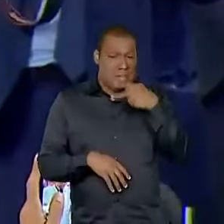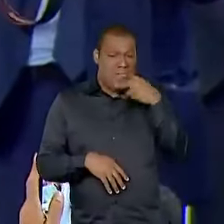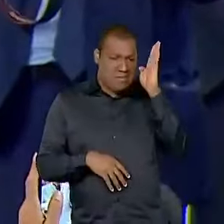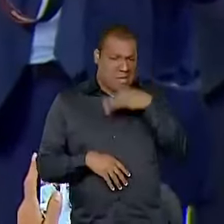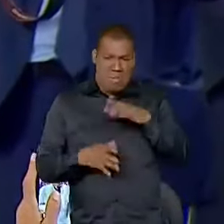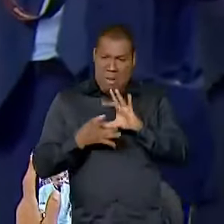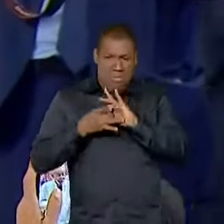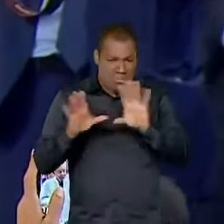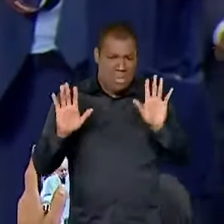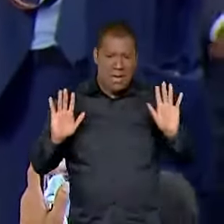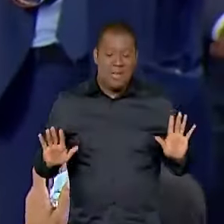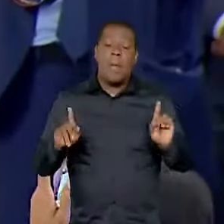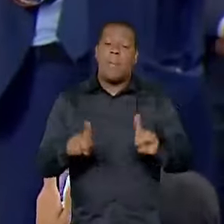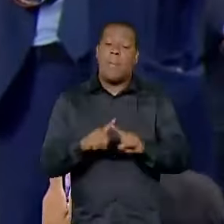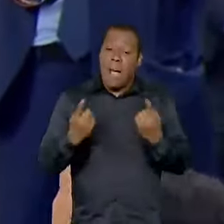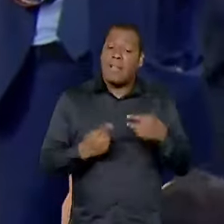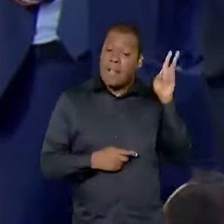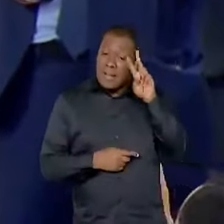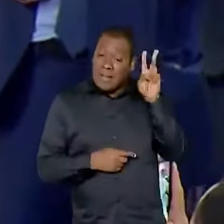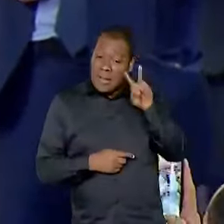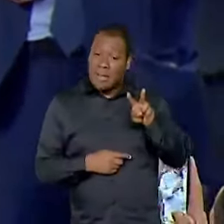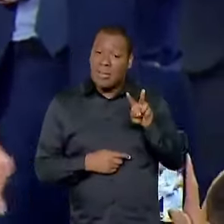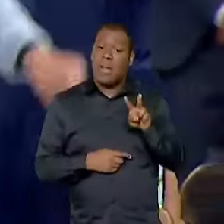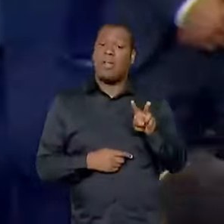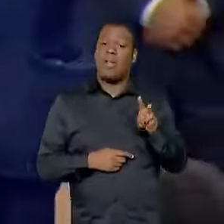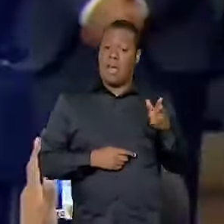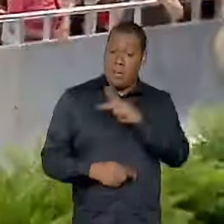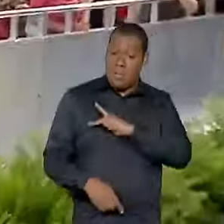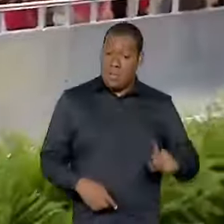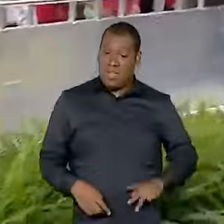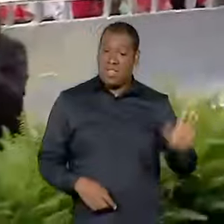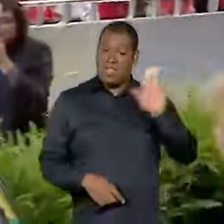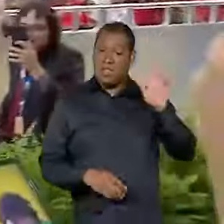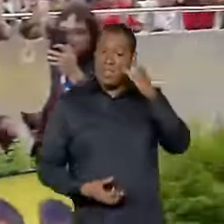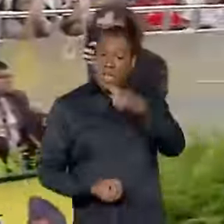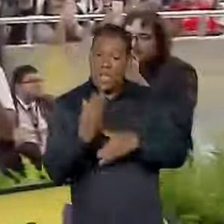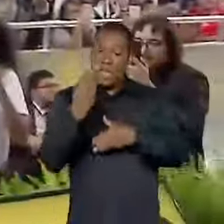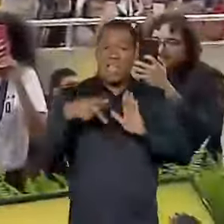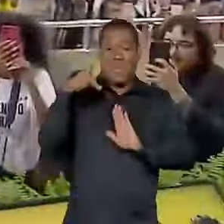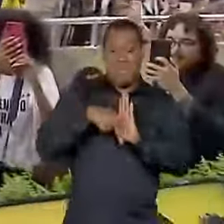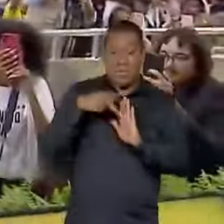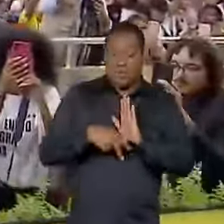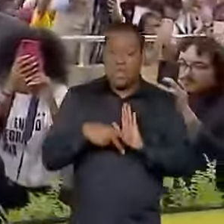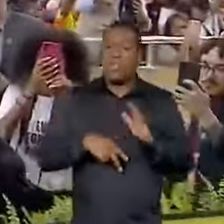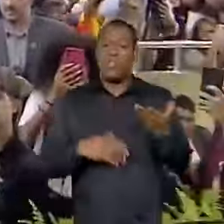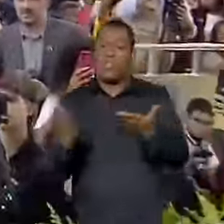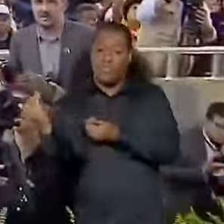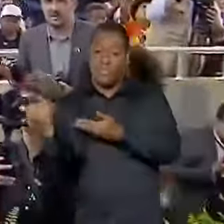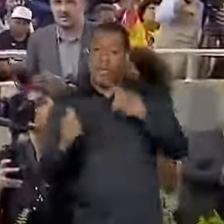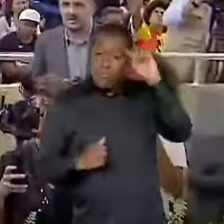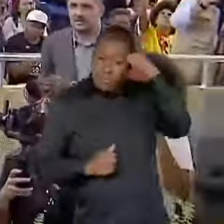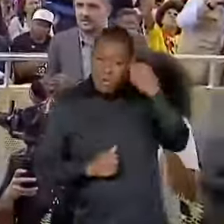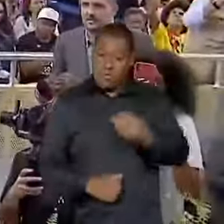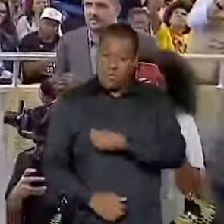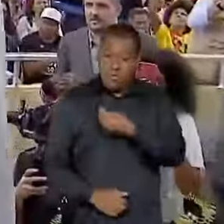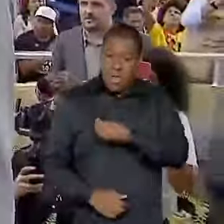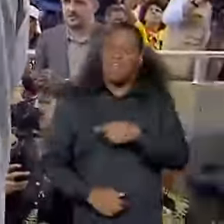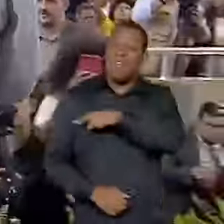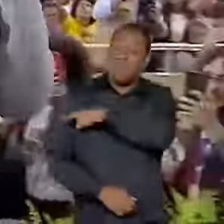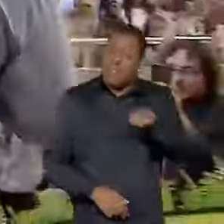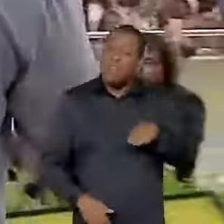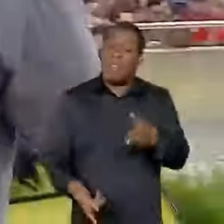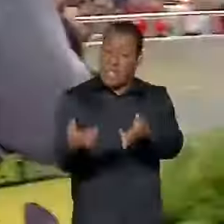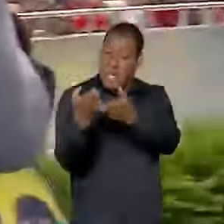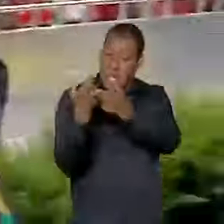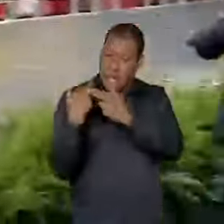lembrar que nós lançamos o plano Juventude Negra Viva e que vocês têm a responsabilidade de